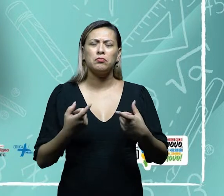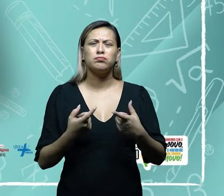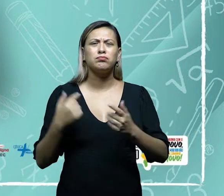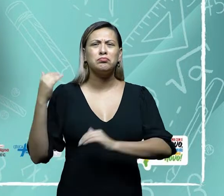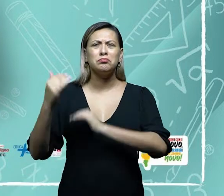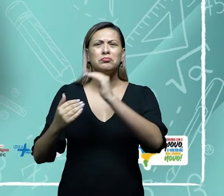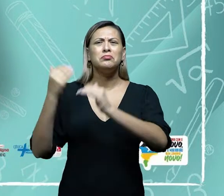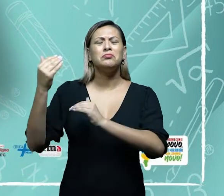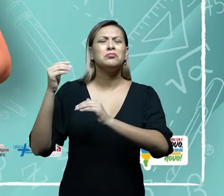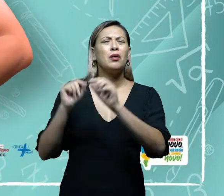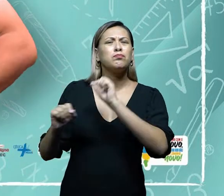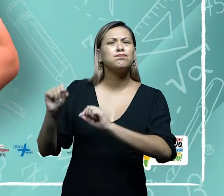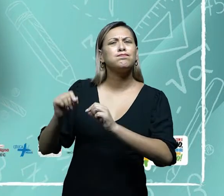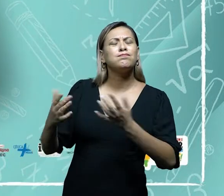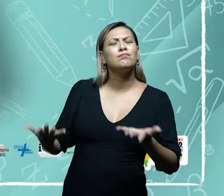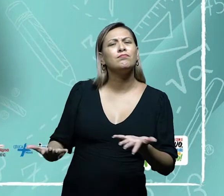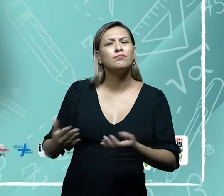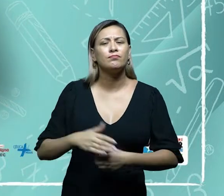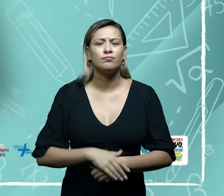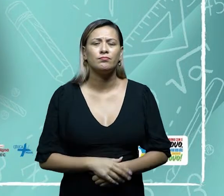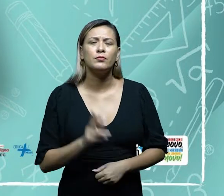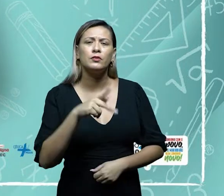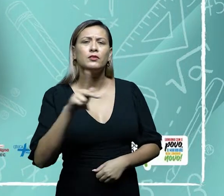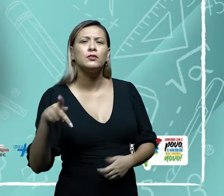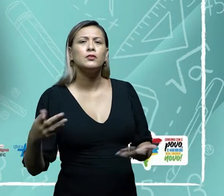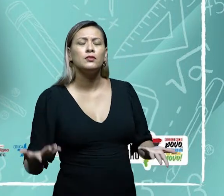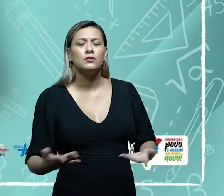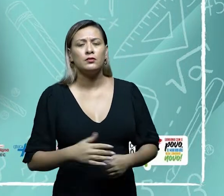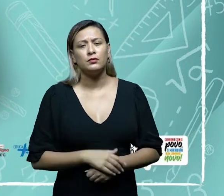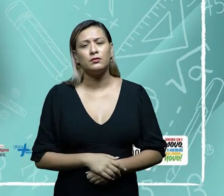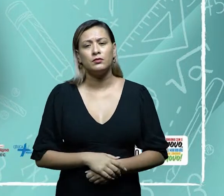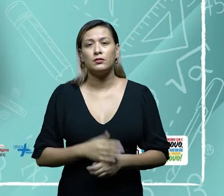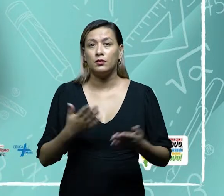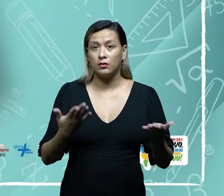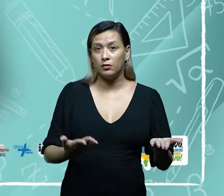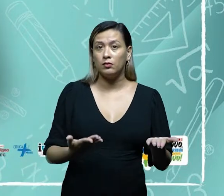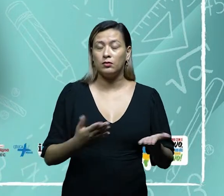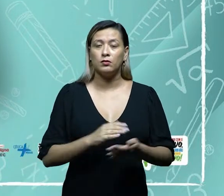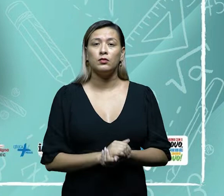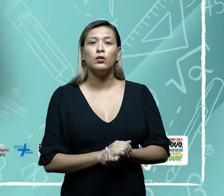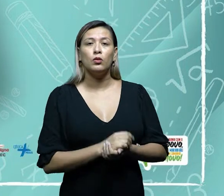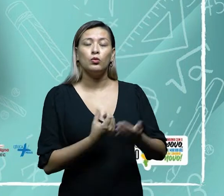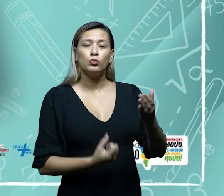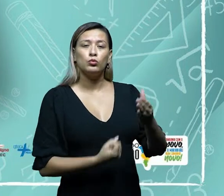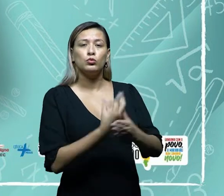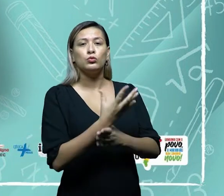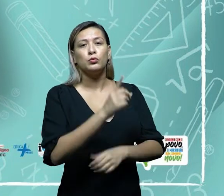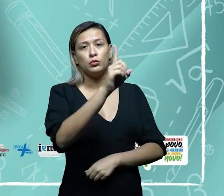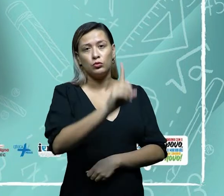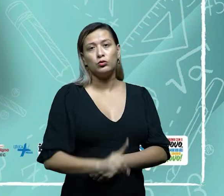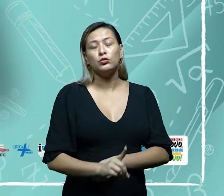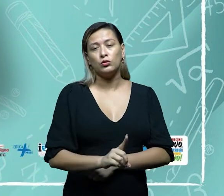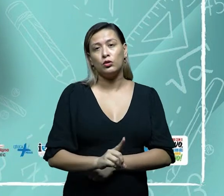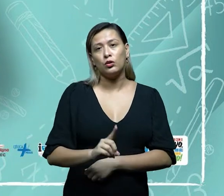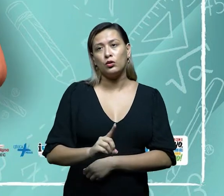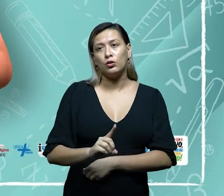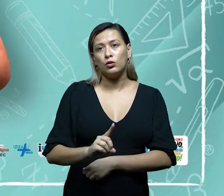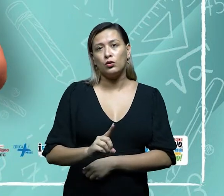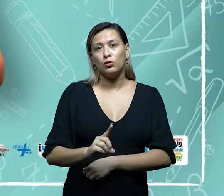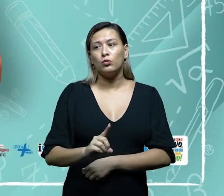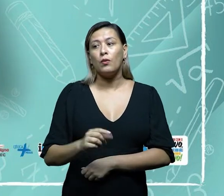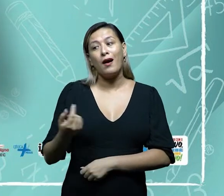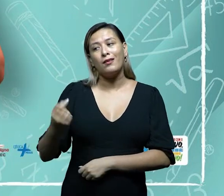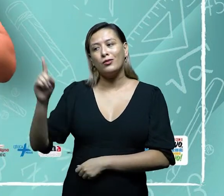não implica dizer que com o surgimento de um direito, né, o outro desaparece. Não,